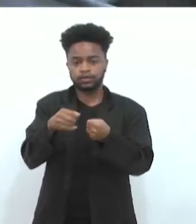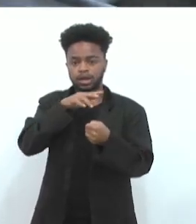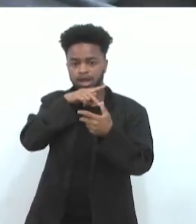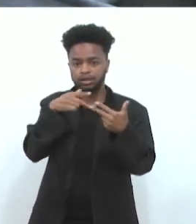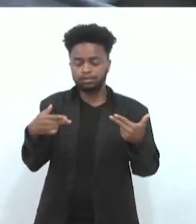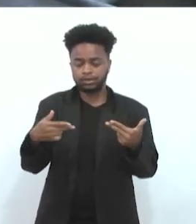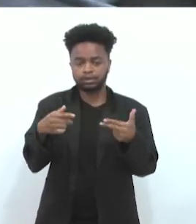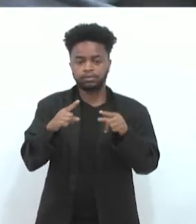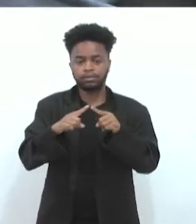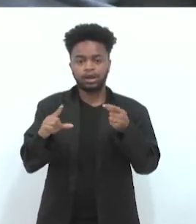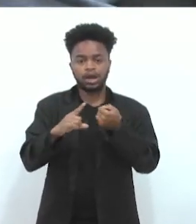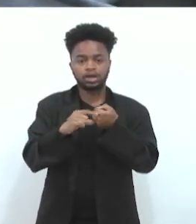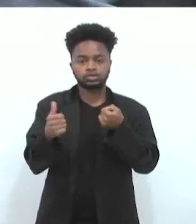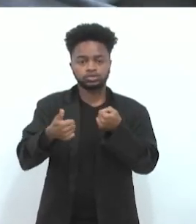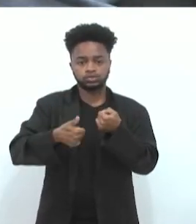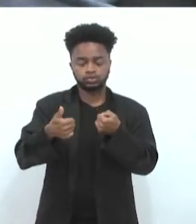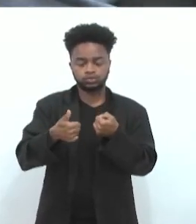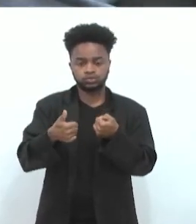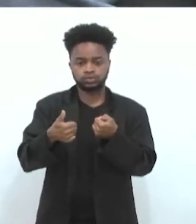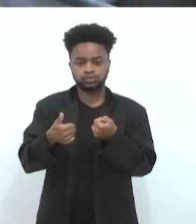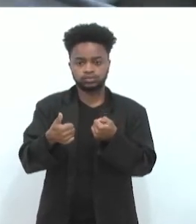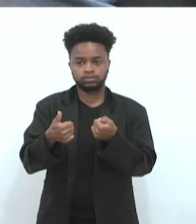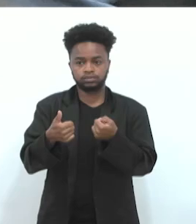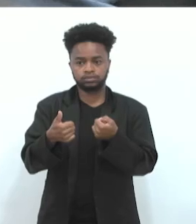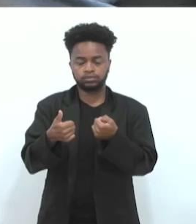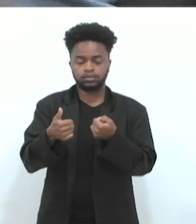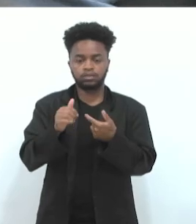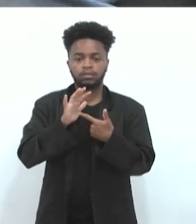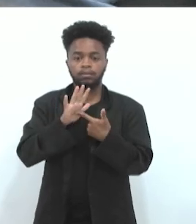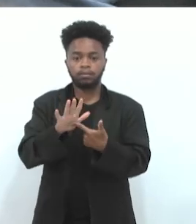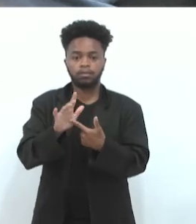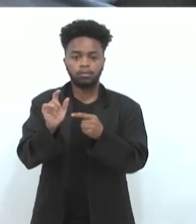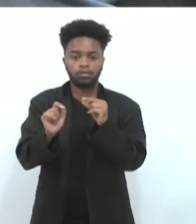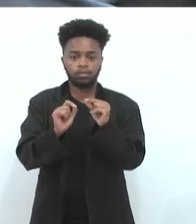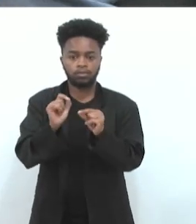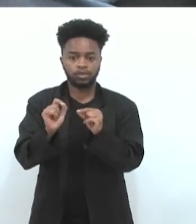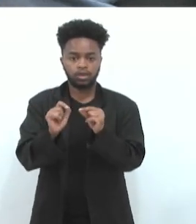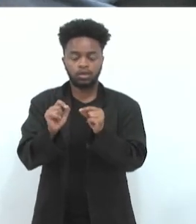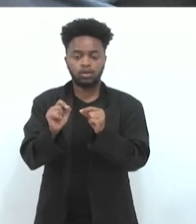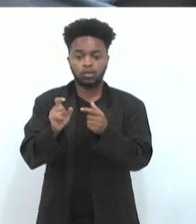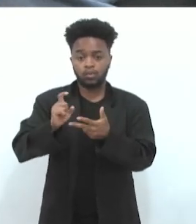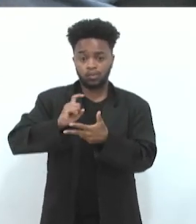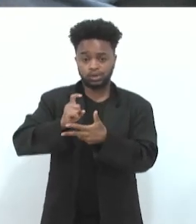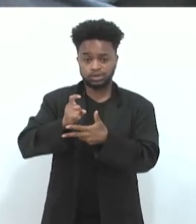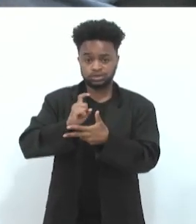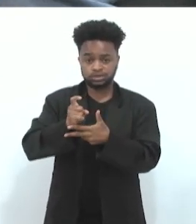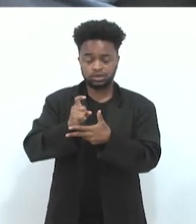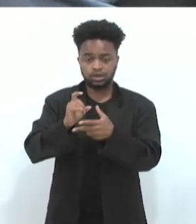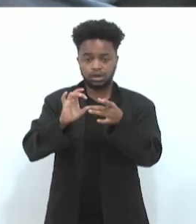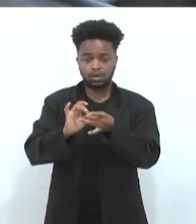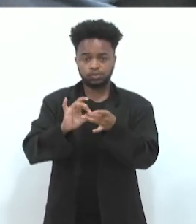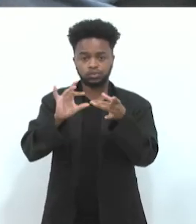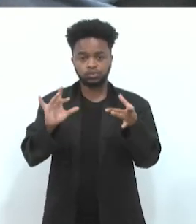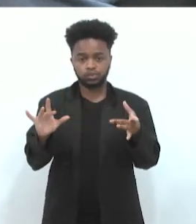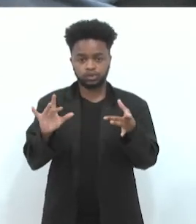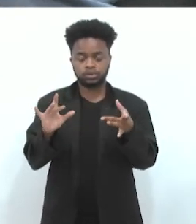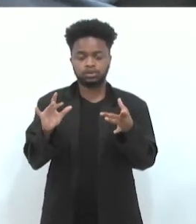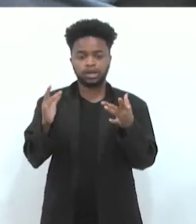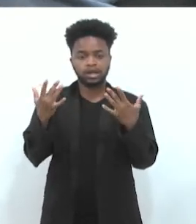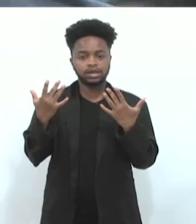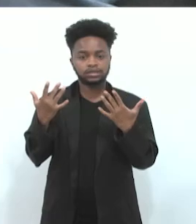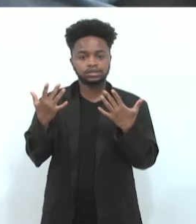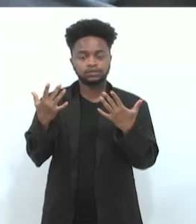no artigo 1º, senhor presidente, diz o seguinte: fica o Poder Executivo autorizado a